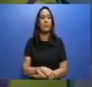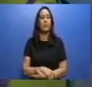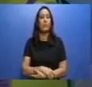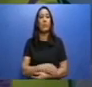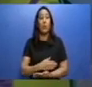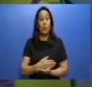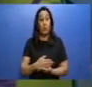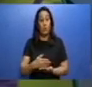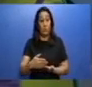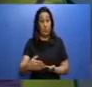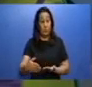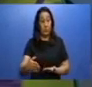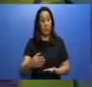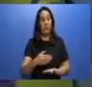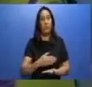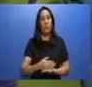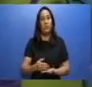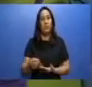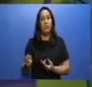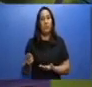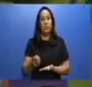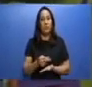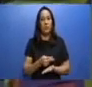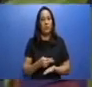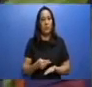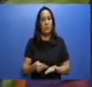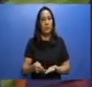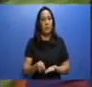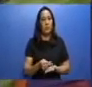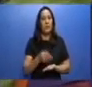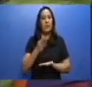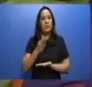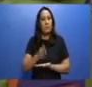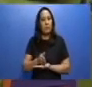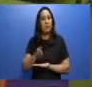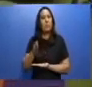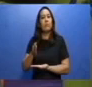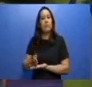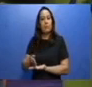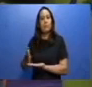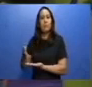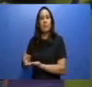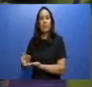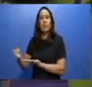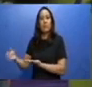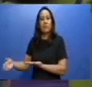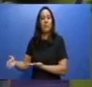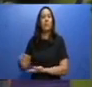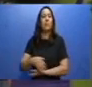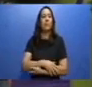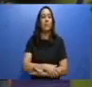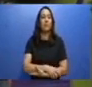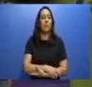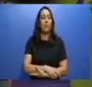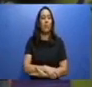5, 6. Desenhei os 6 elementos da sequência, tá bom?